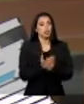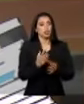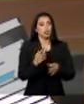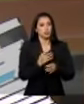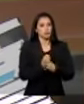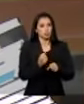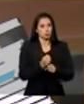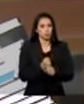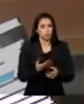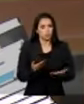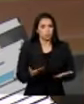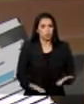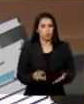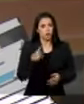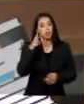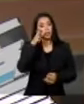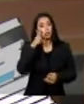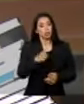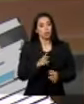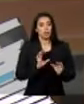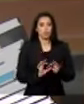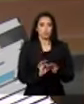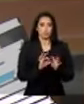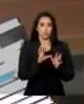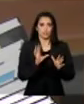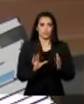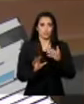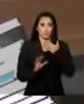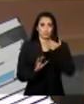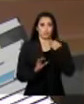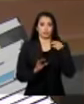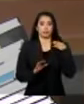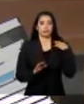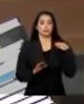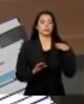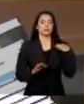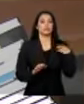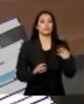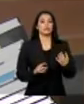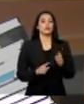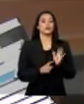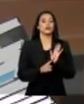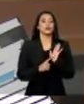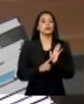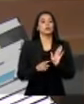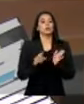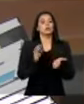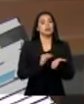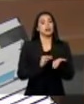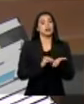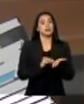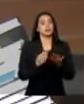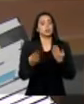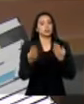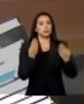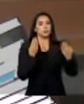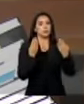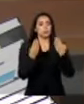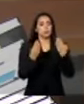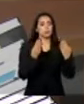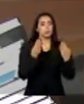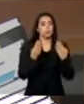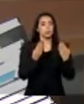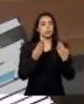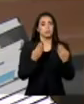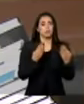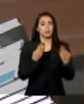em privação da liberdade. Aponta a inadequação de equiparar-se às funções